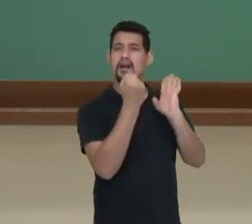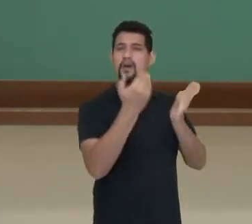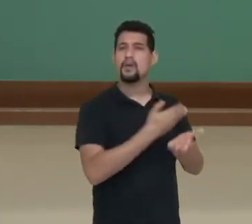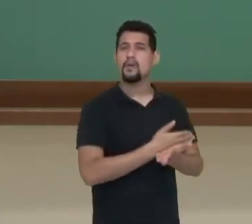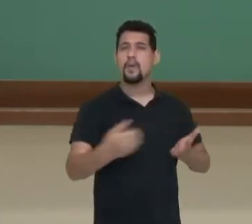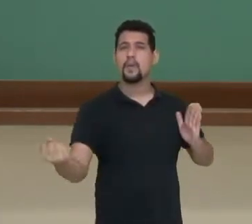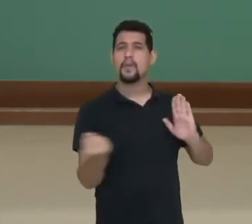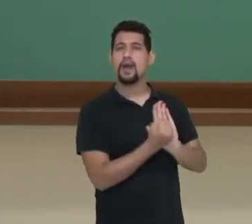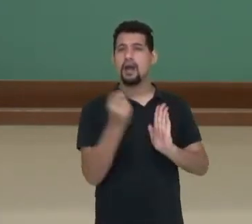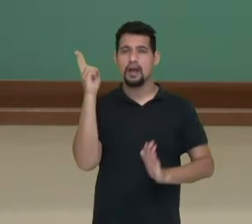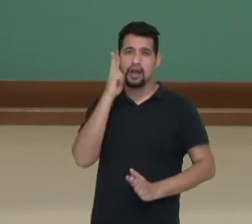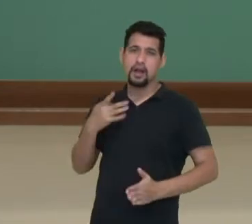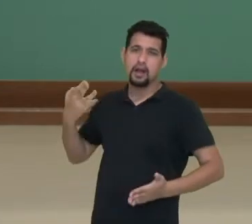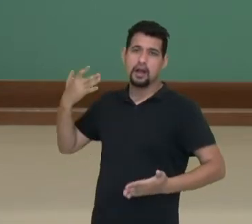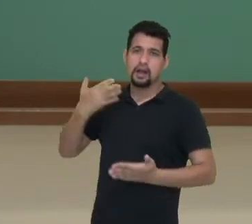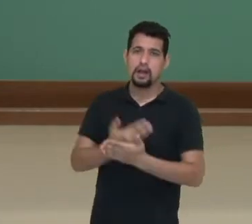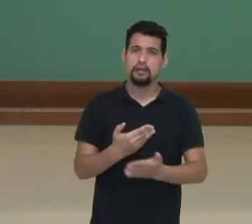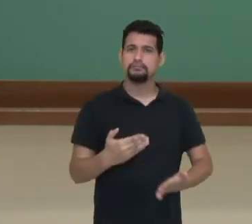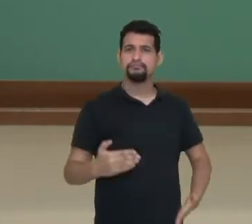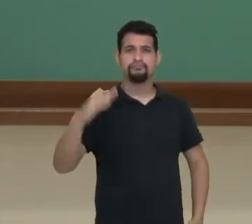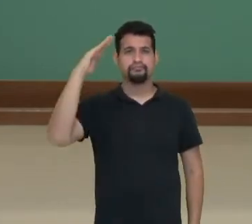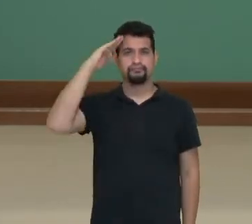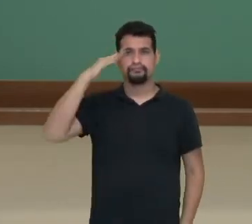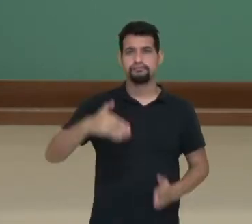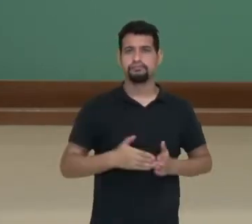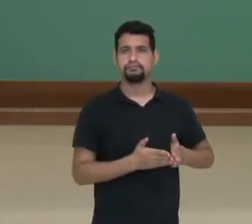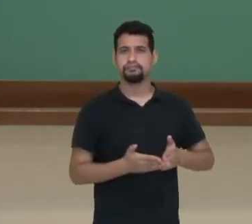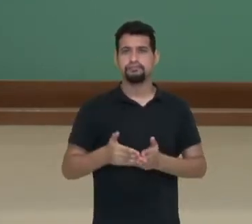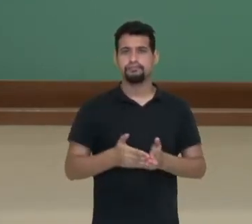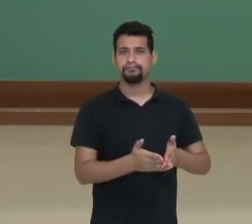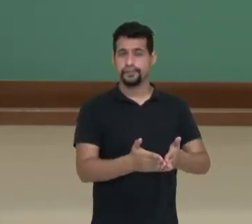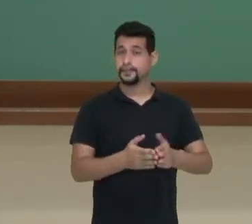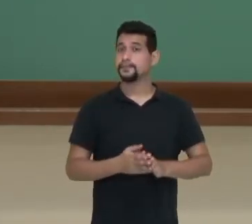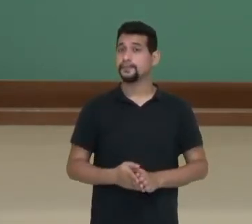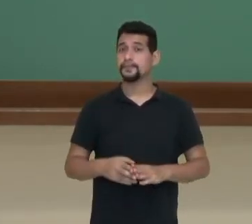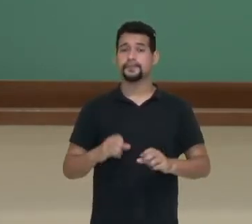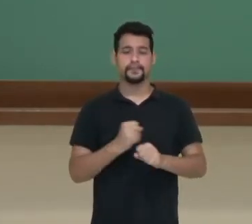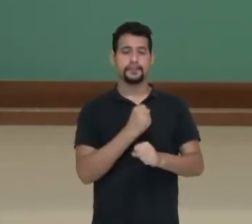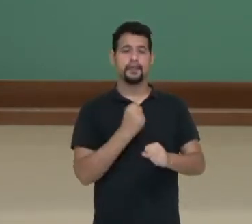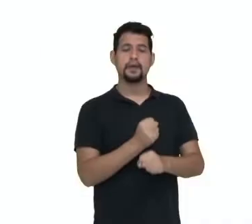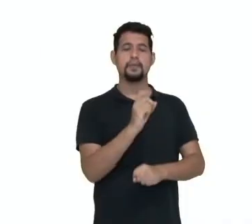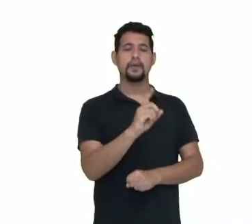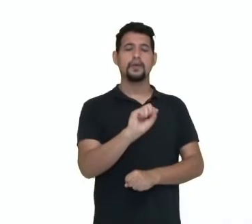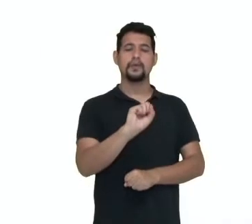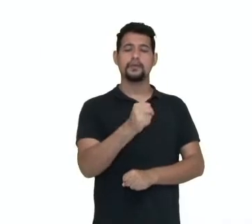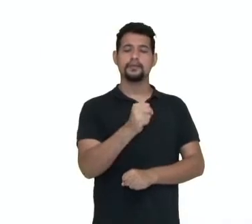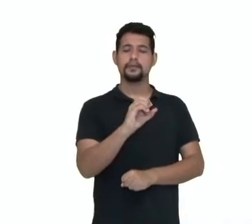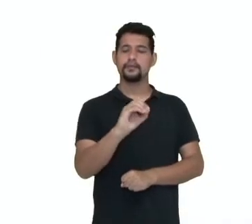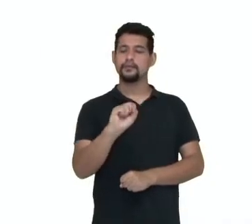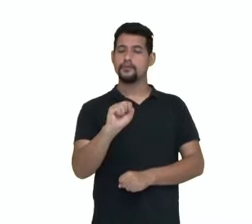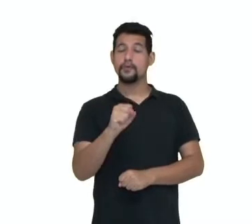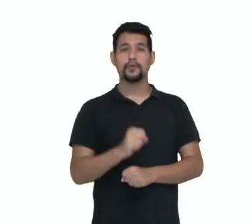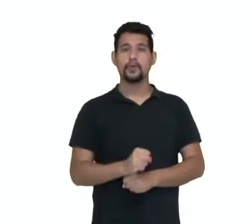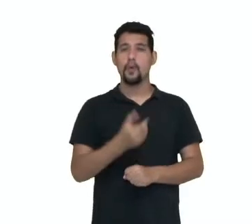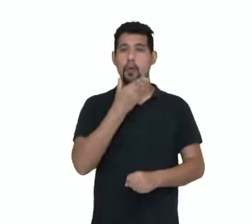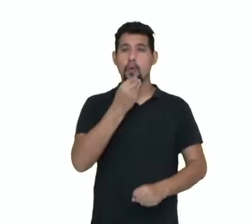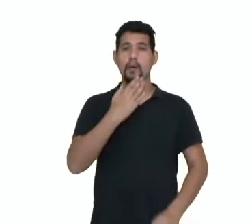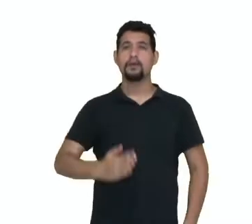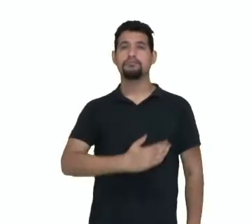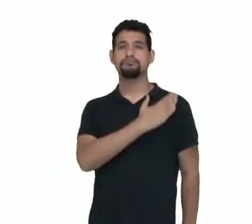marco histórico para a Marinha Brasileira. Em 1808, Napoleão Bonaparte